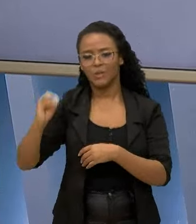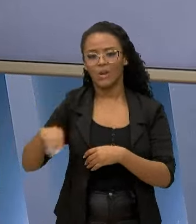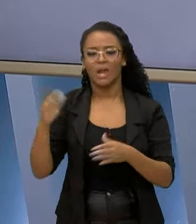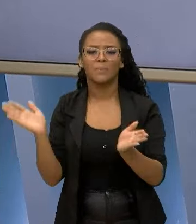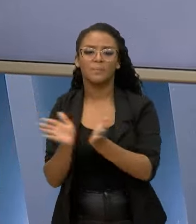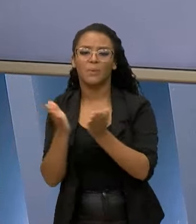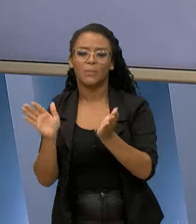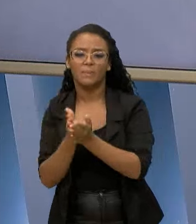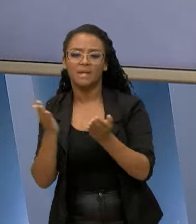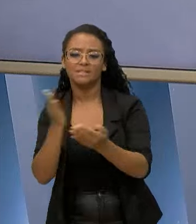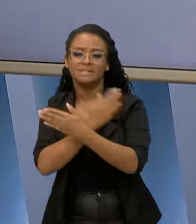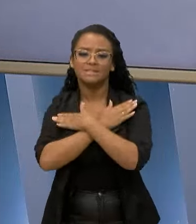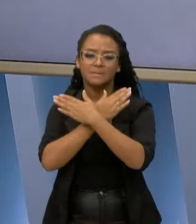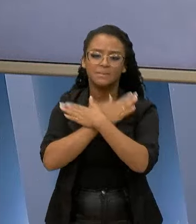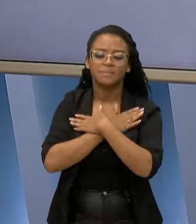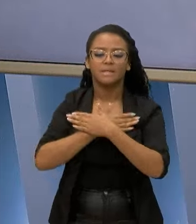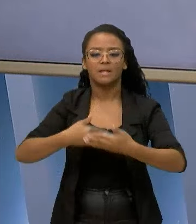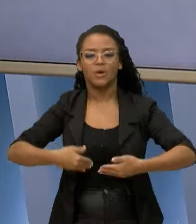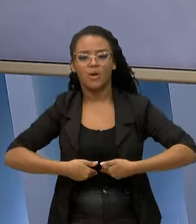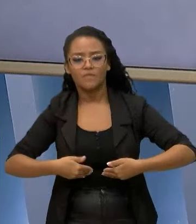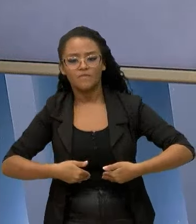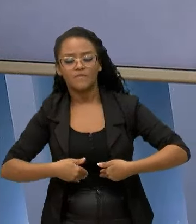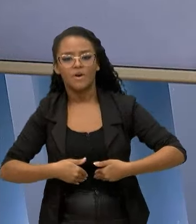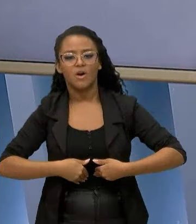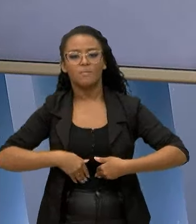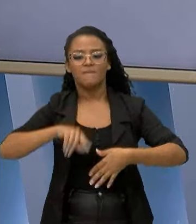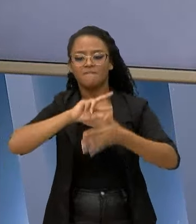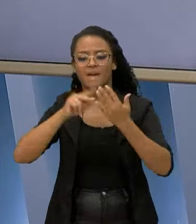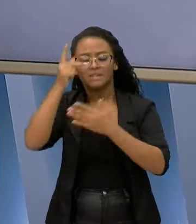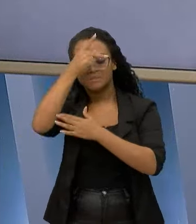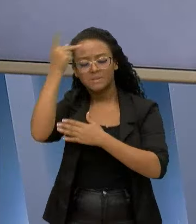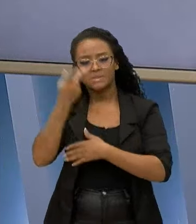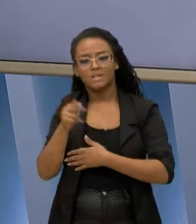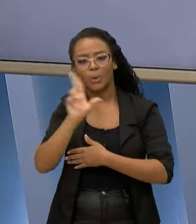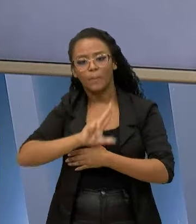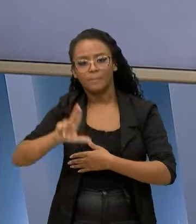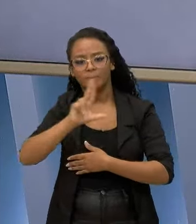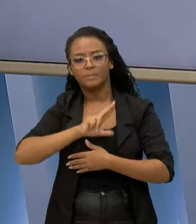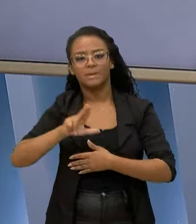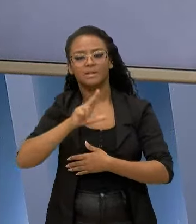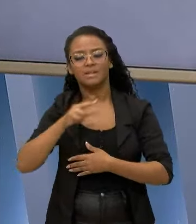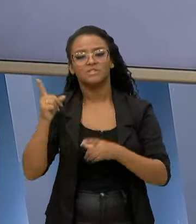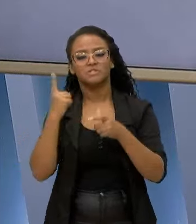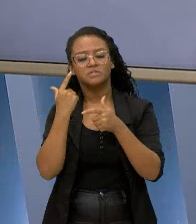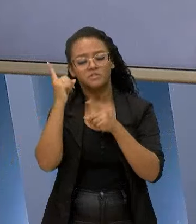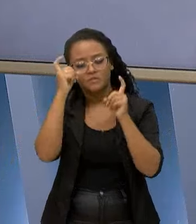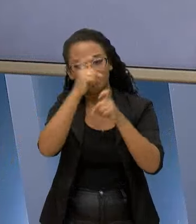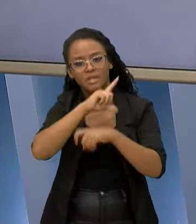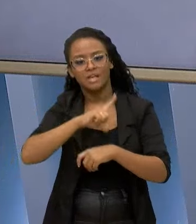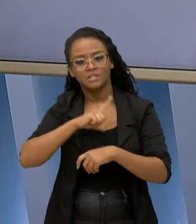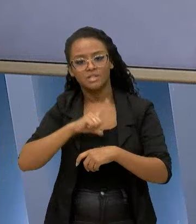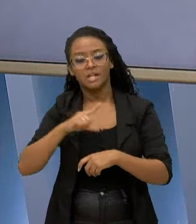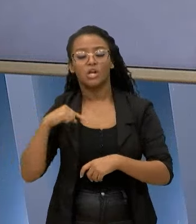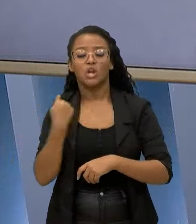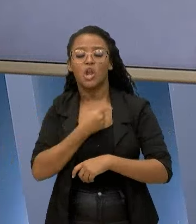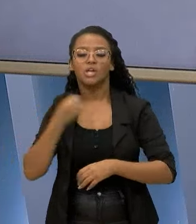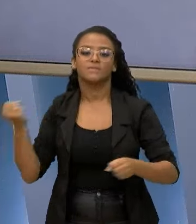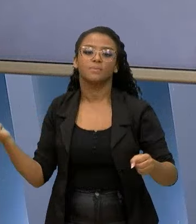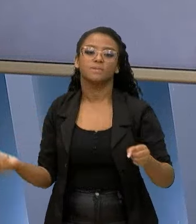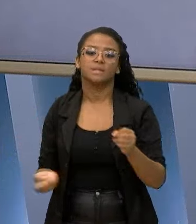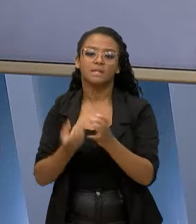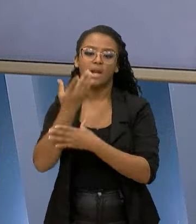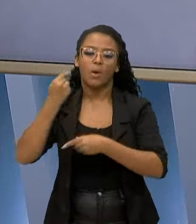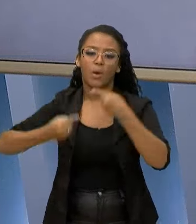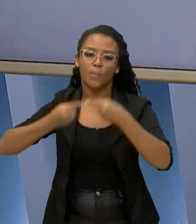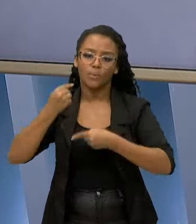tanta gente passando dificuldade e necessidade em Uberlândia. Nós vamos ter uma política municipal de assistência social